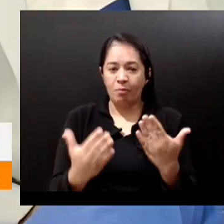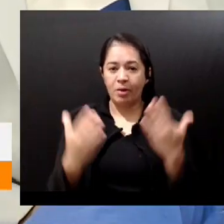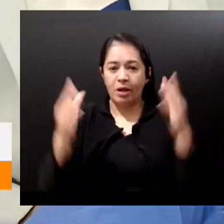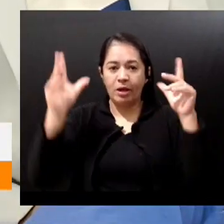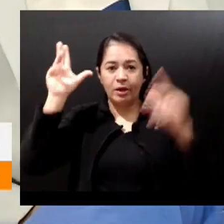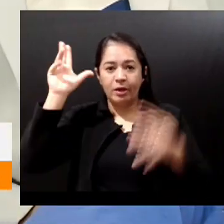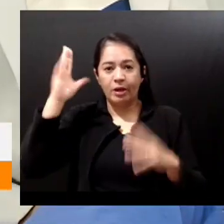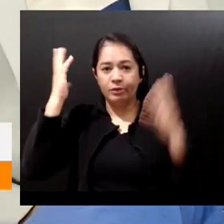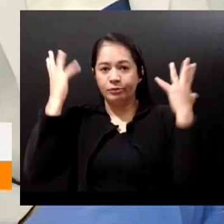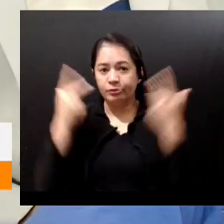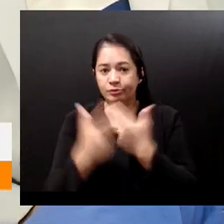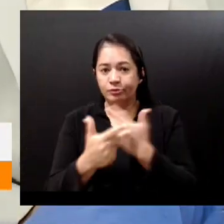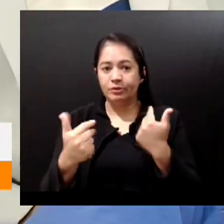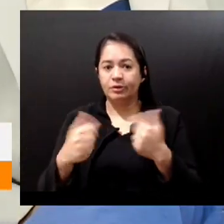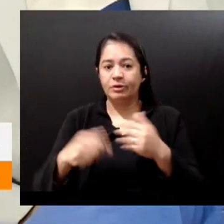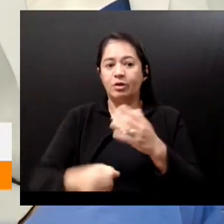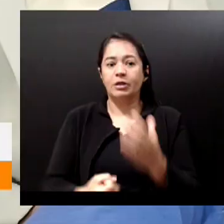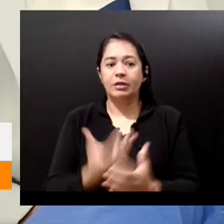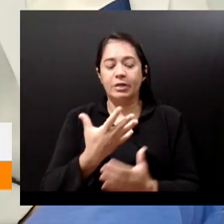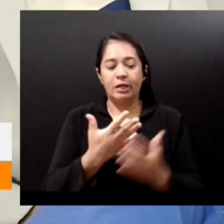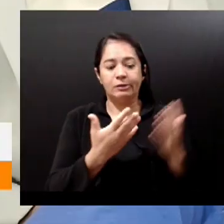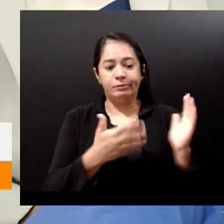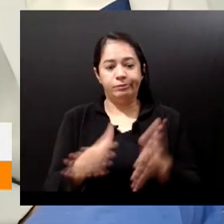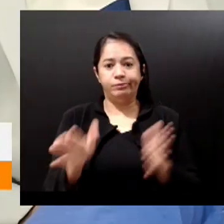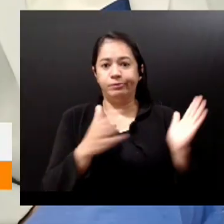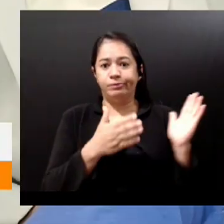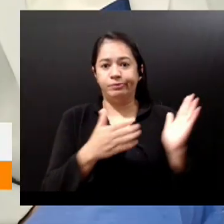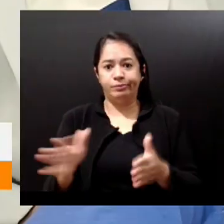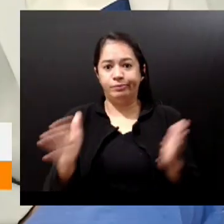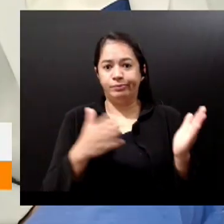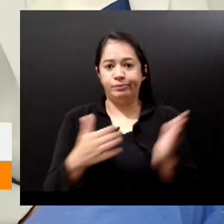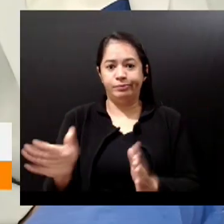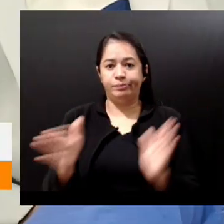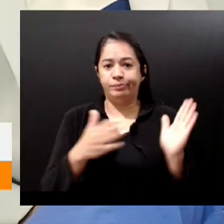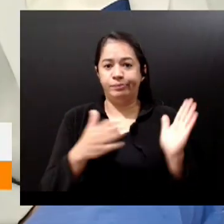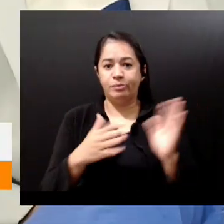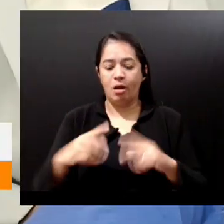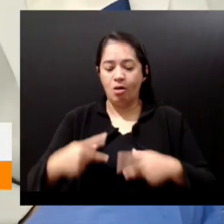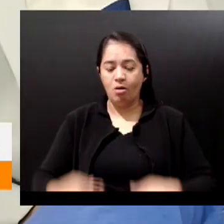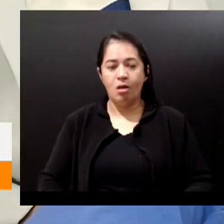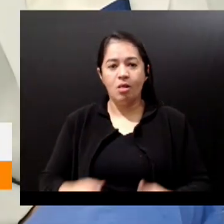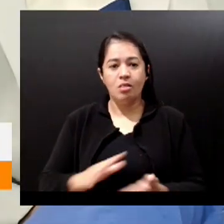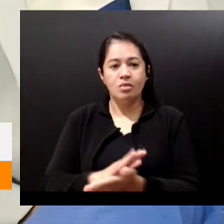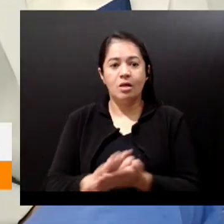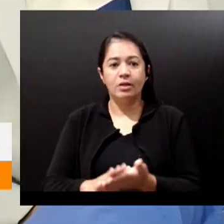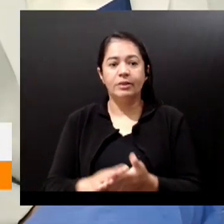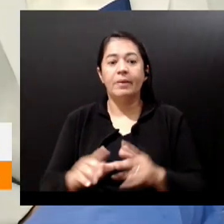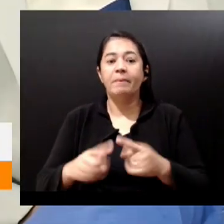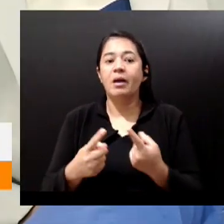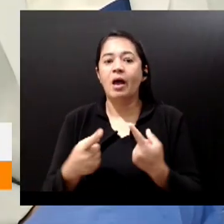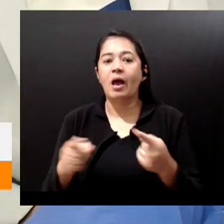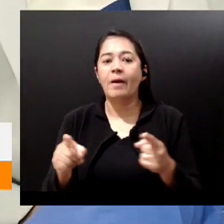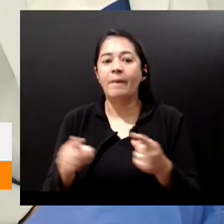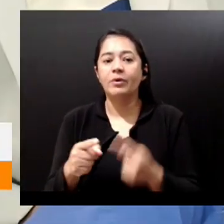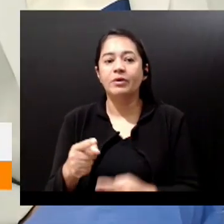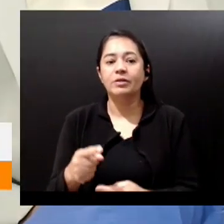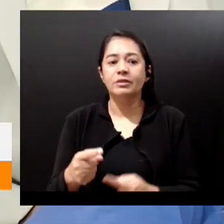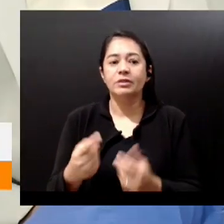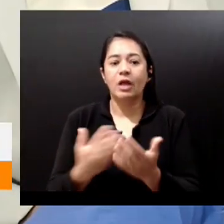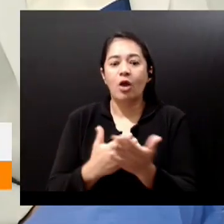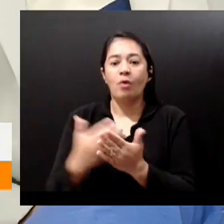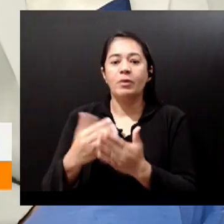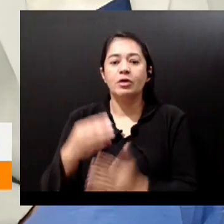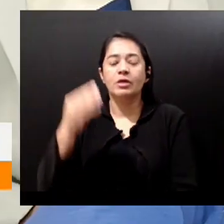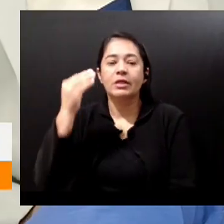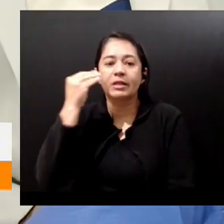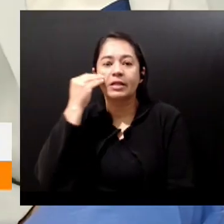coisa, desumanizado em si. E aí, sem dúvida, a música entra como uma tentativa do sujeito construir o seu espaço privado dentro do